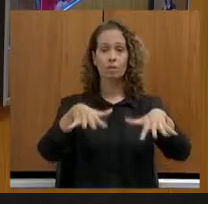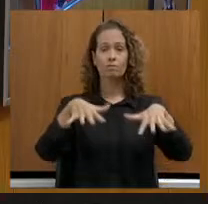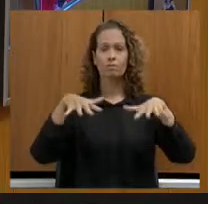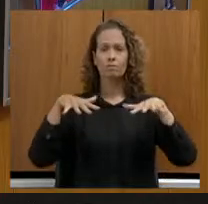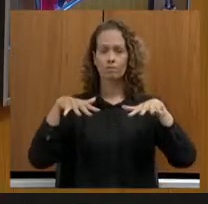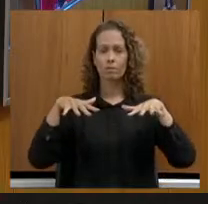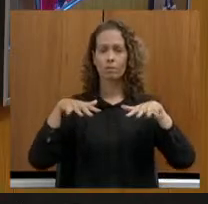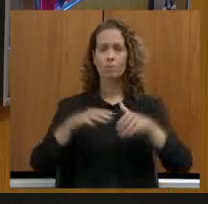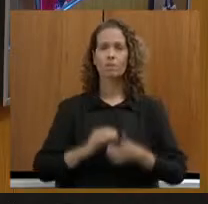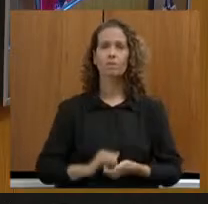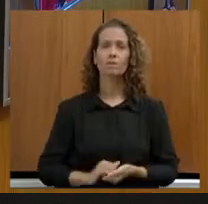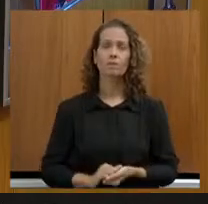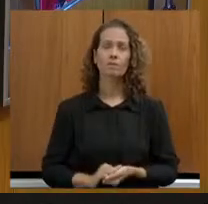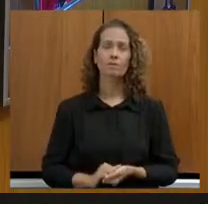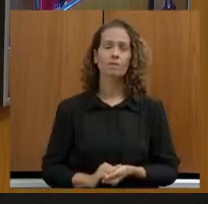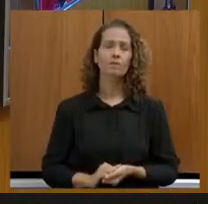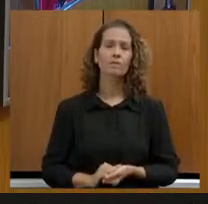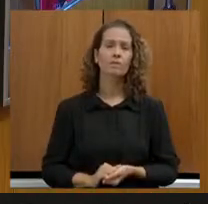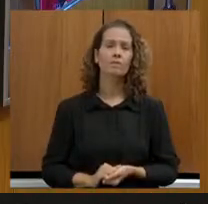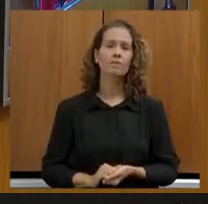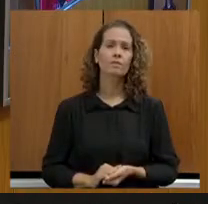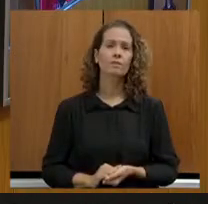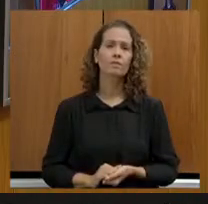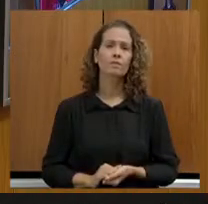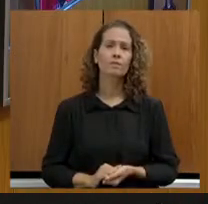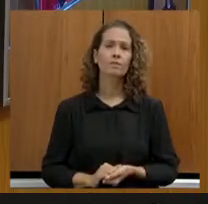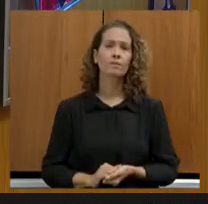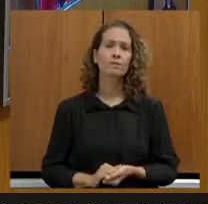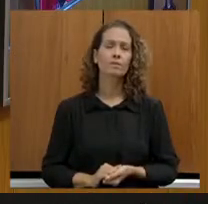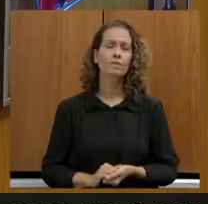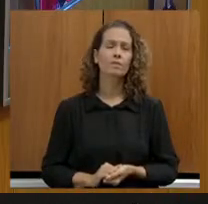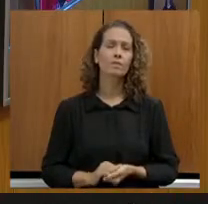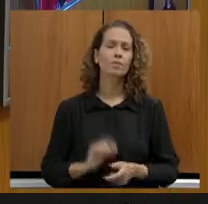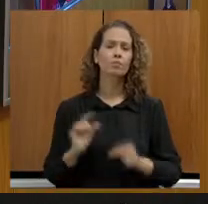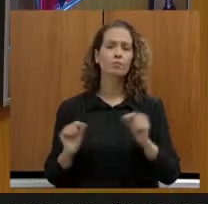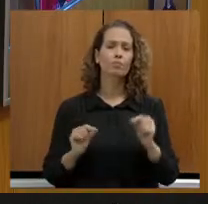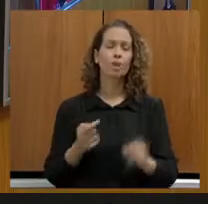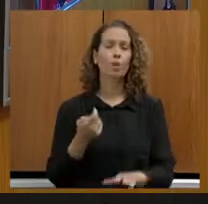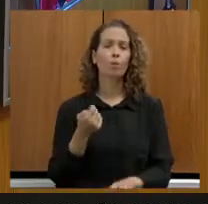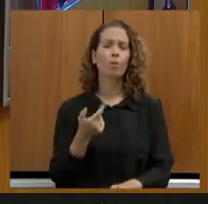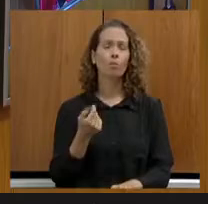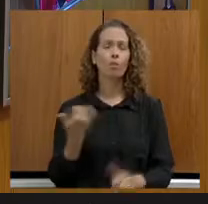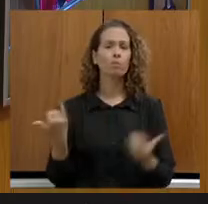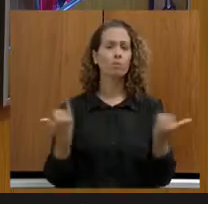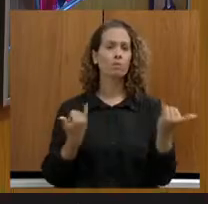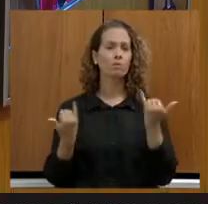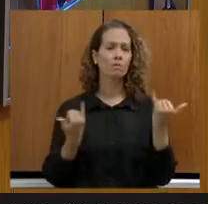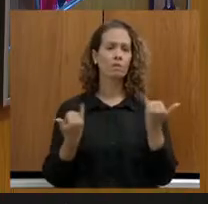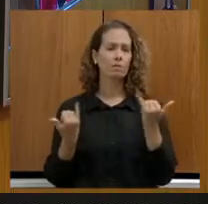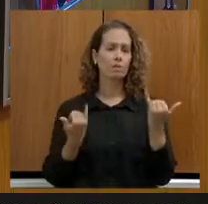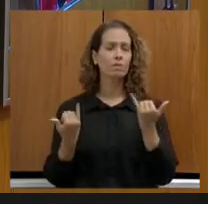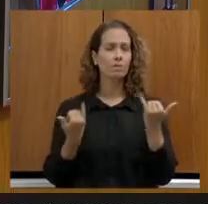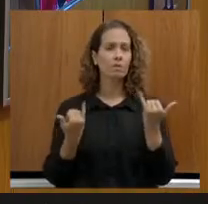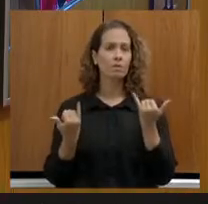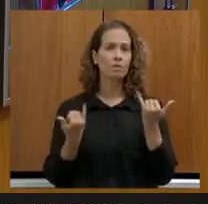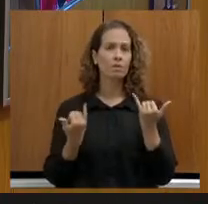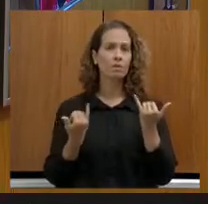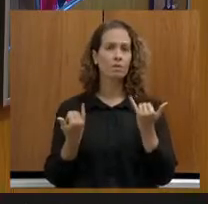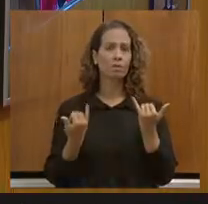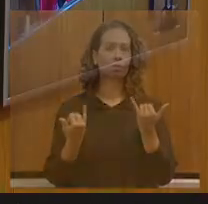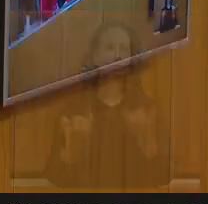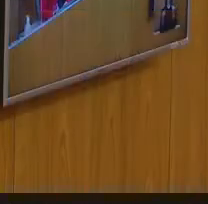o que se caracterizou por poucas informações a serem prestadas